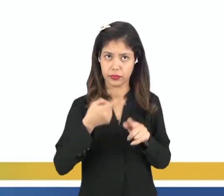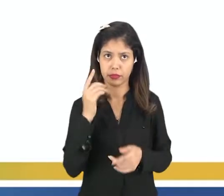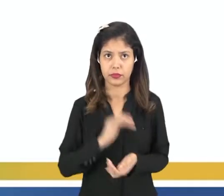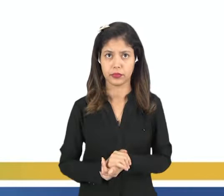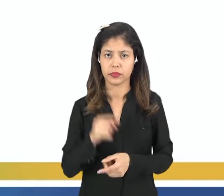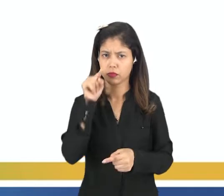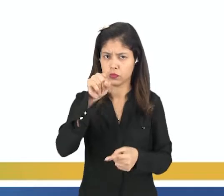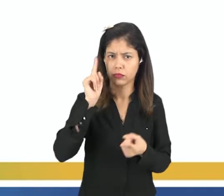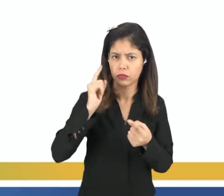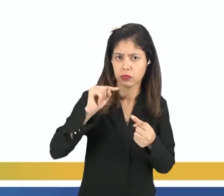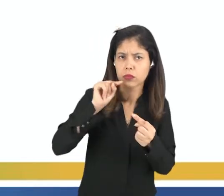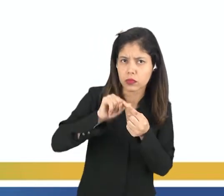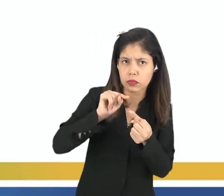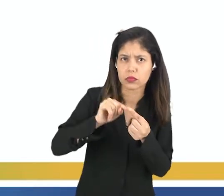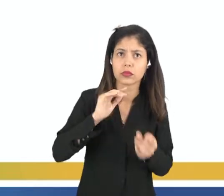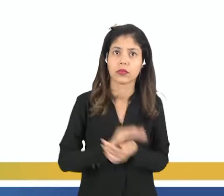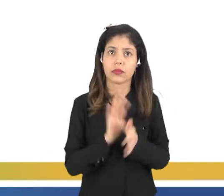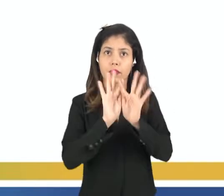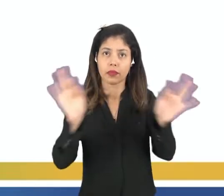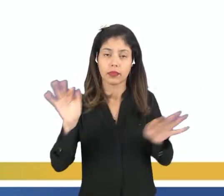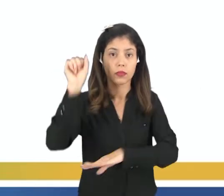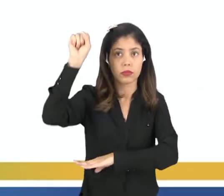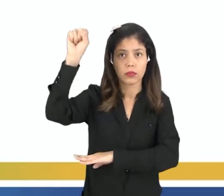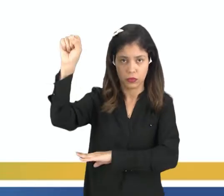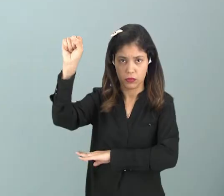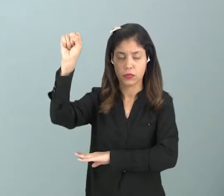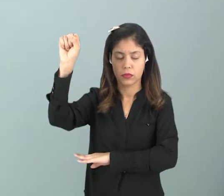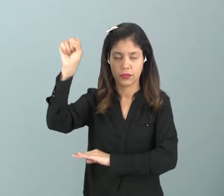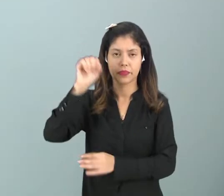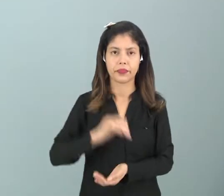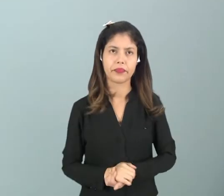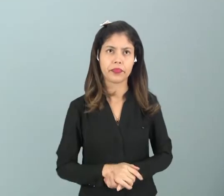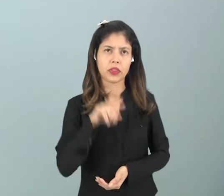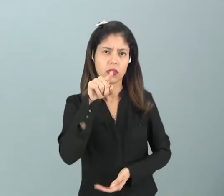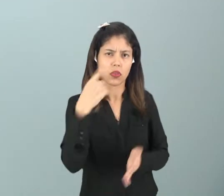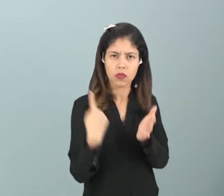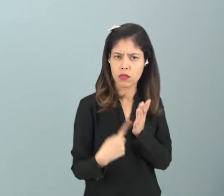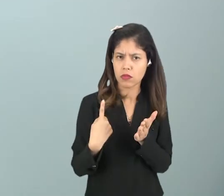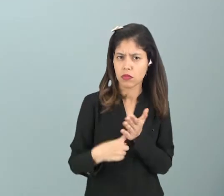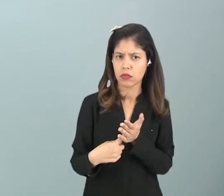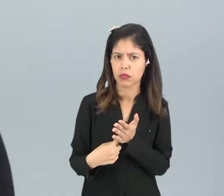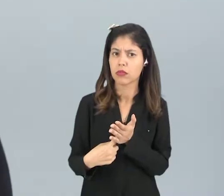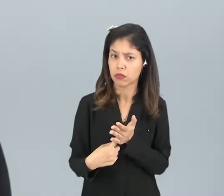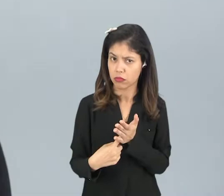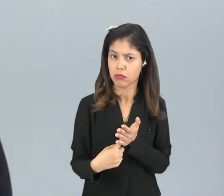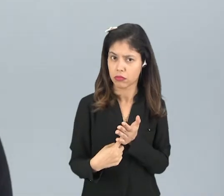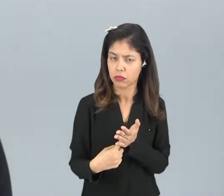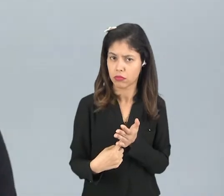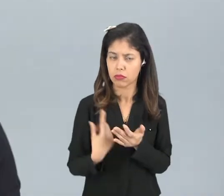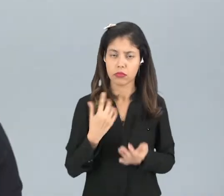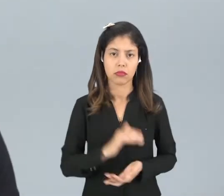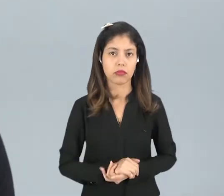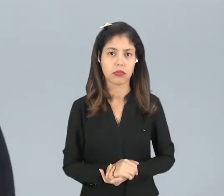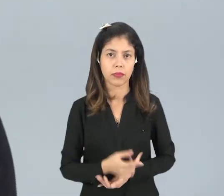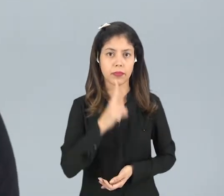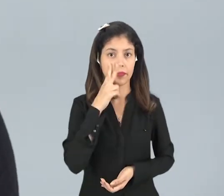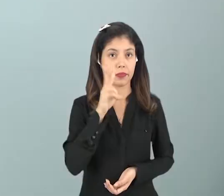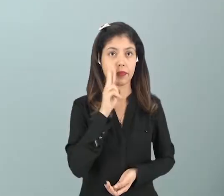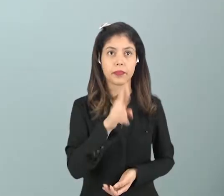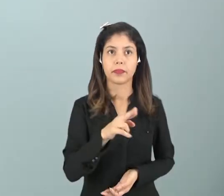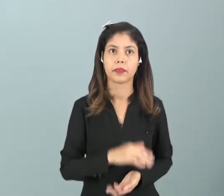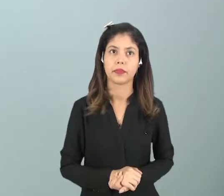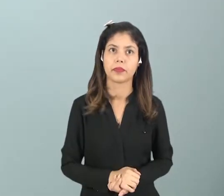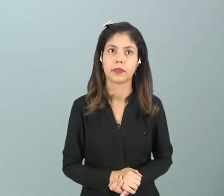Você concorda com a frase dita por Nelson Mandela? Será que você concorda com essa frase de Nelson Mandela? Vamos ver a